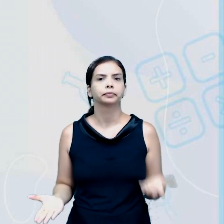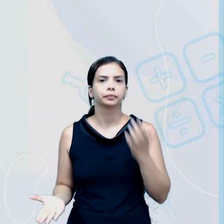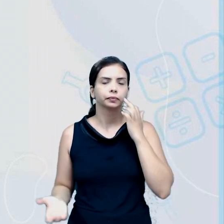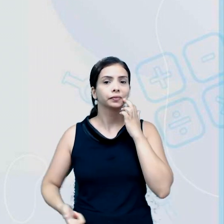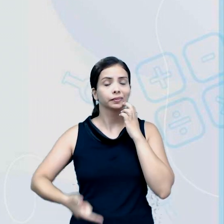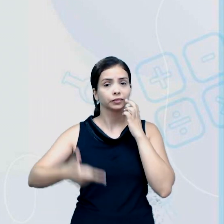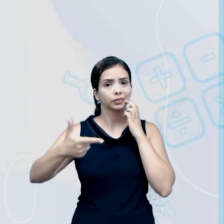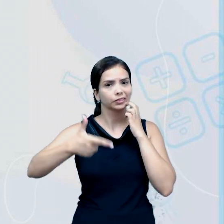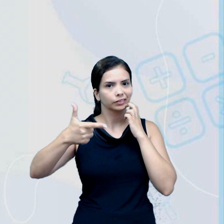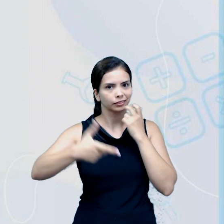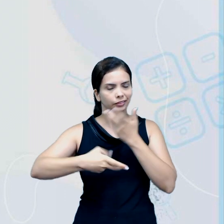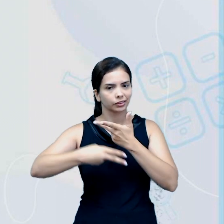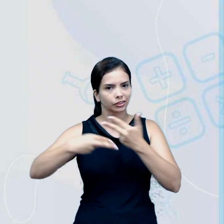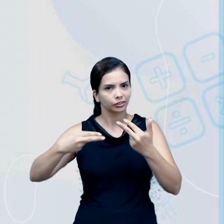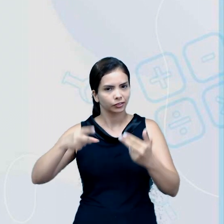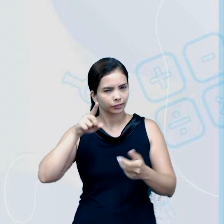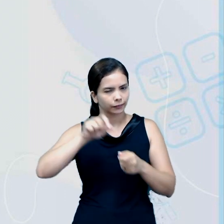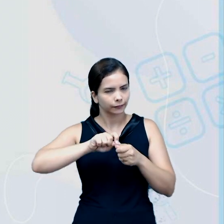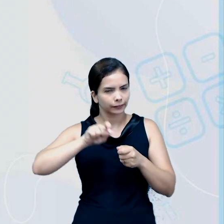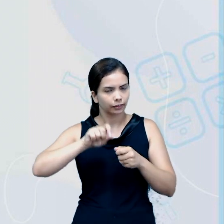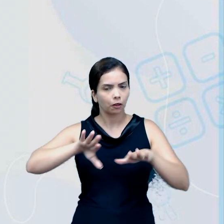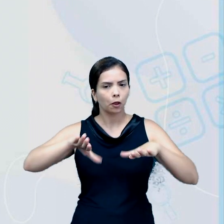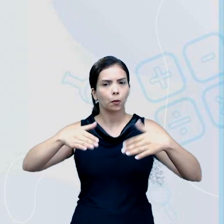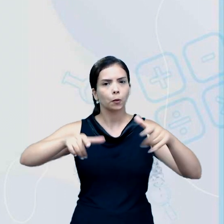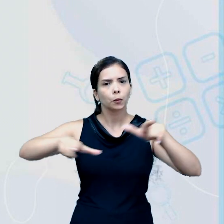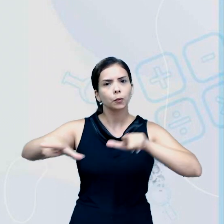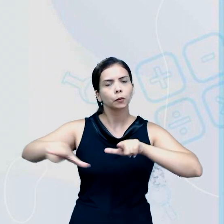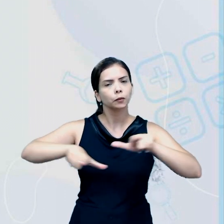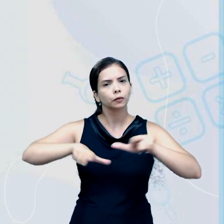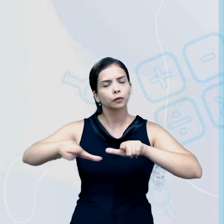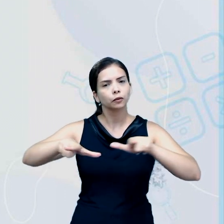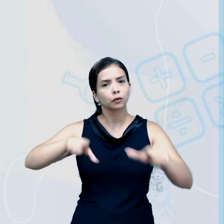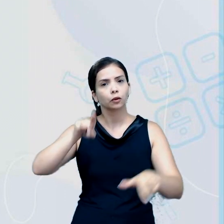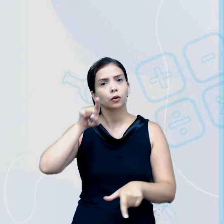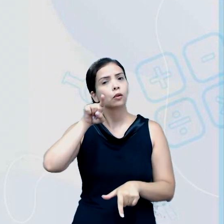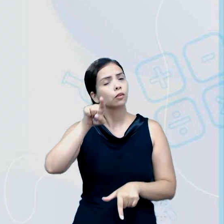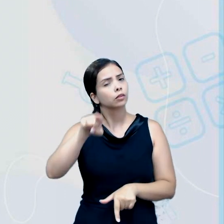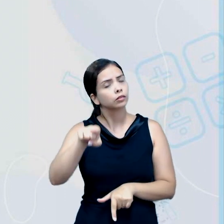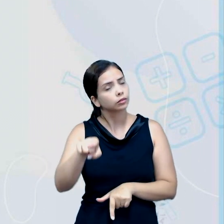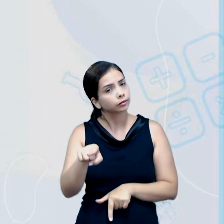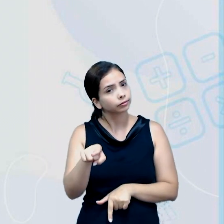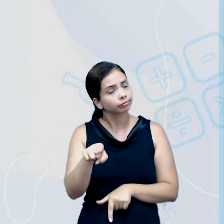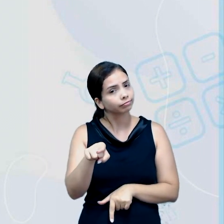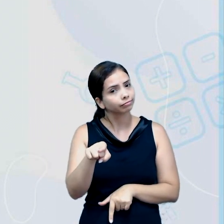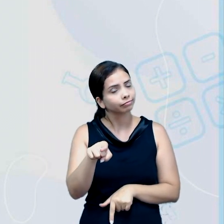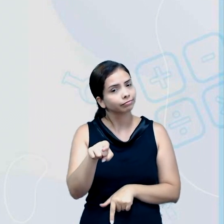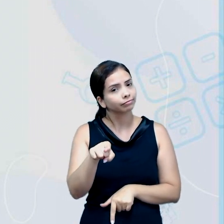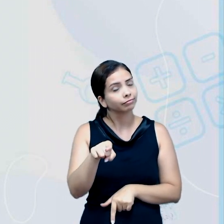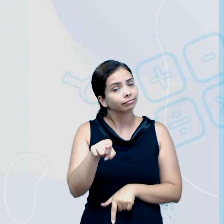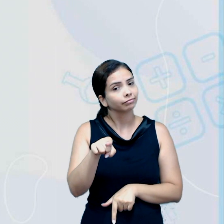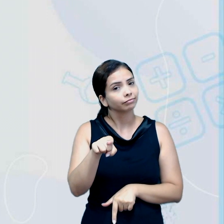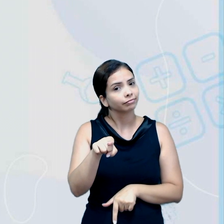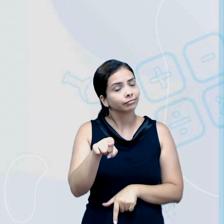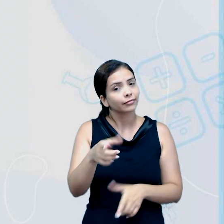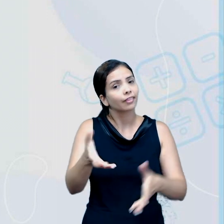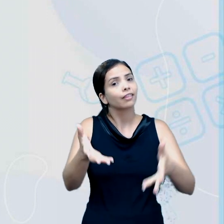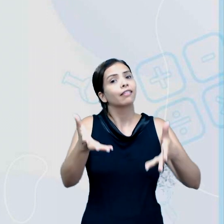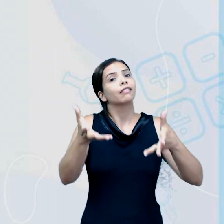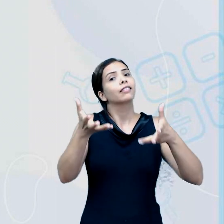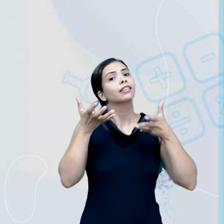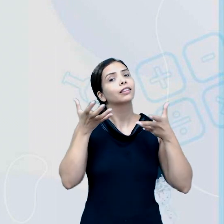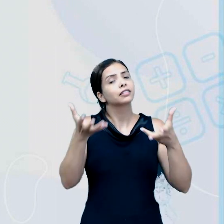e o segundo desafio é qual desses trabalhos é você talvez talvez